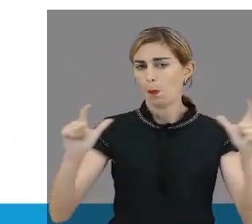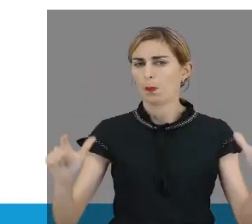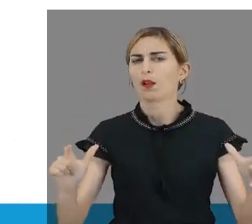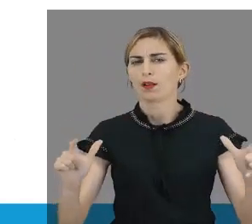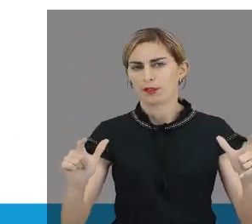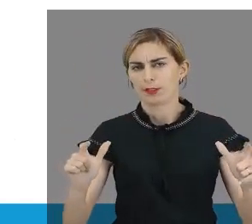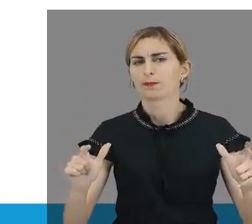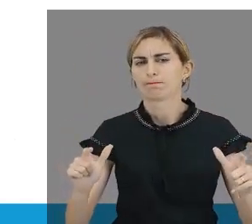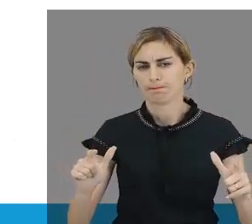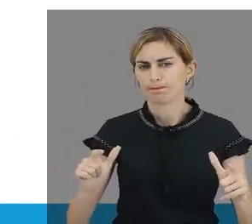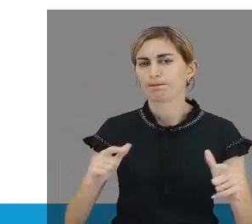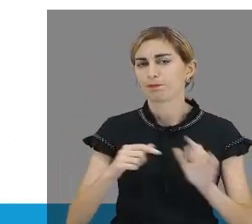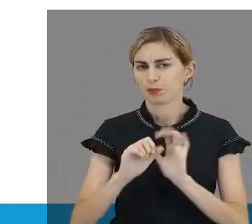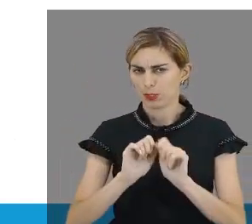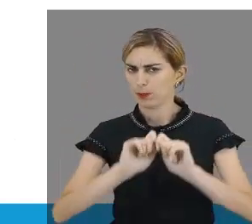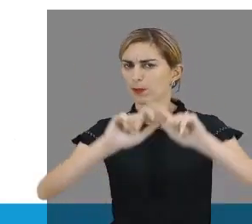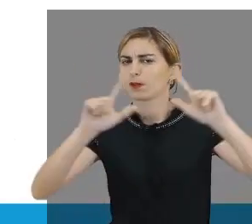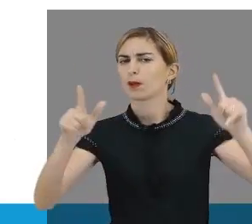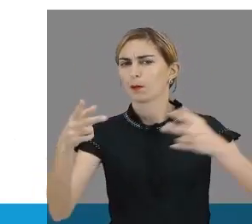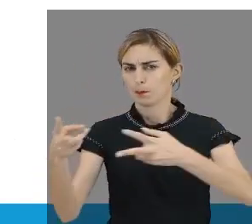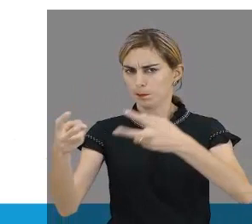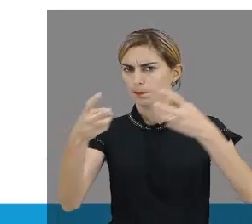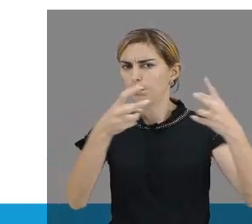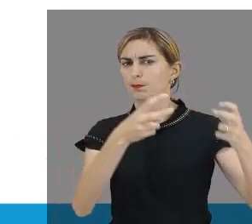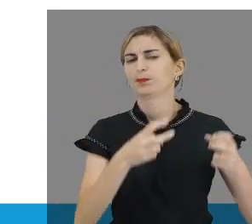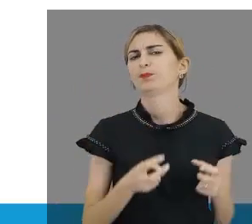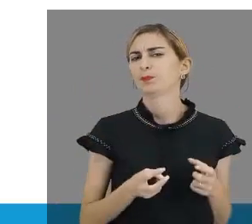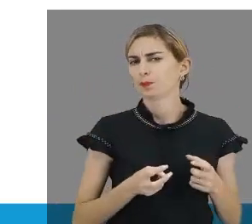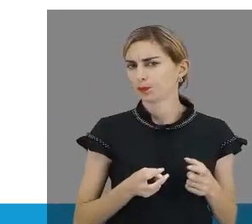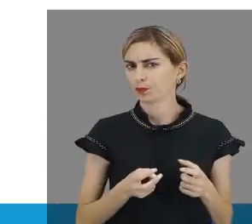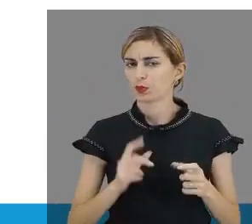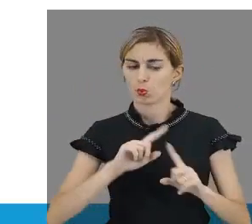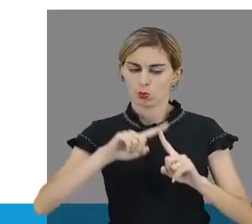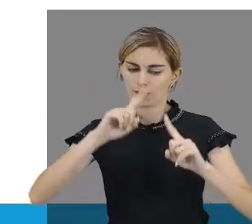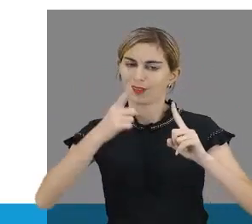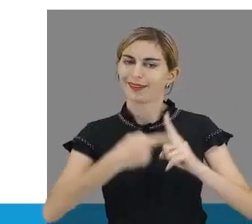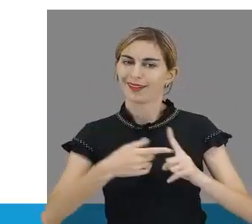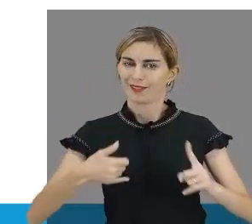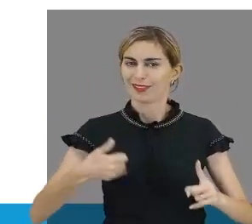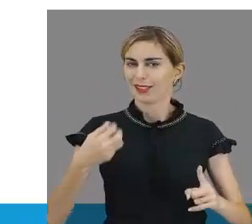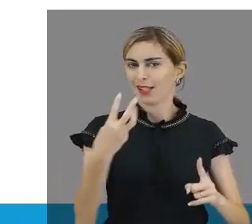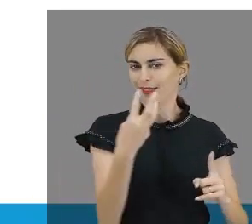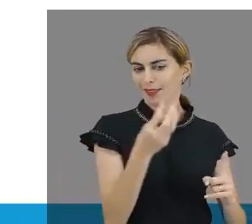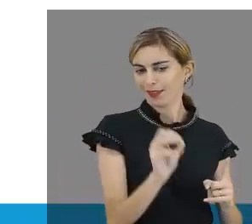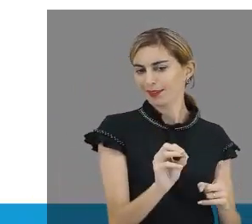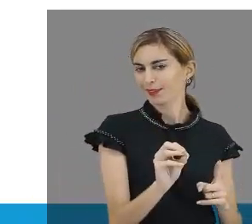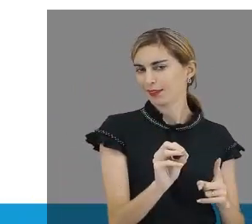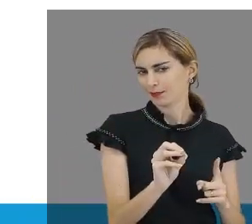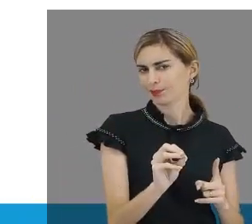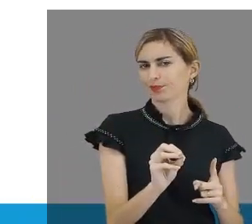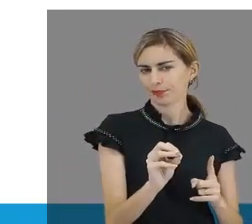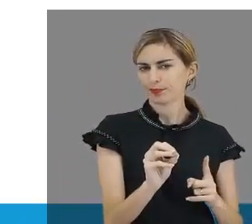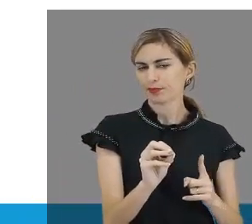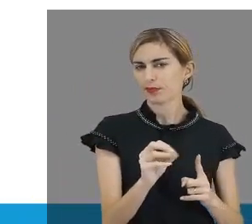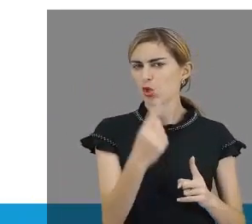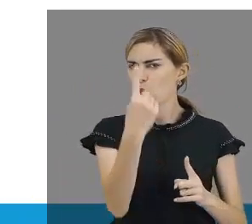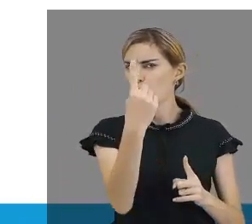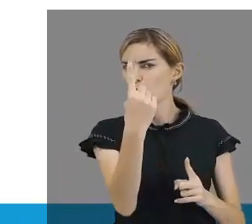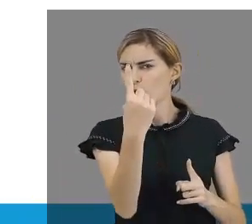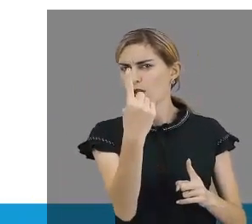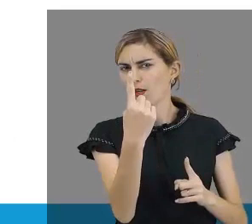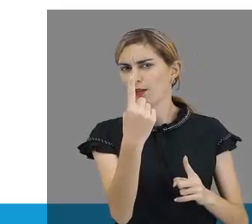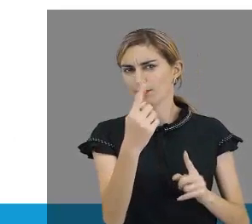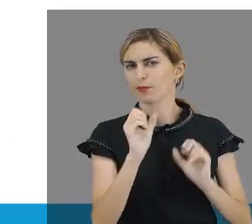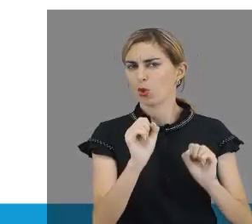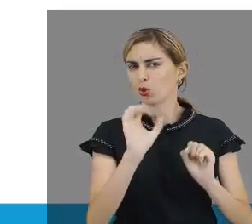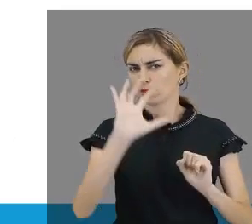anos aumenta esse fator de risco. Nesse slide, podemos perceber que uma grávida de 30 anos tem uma